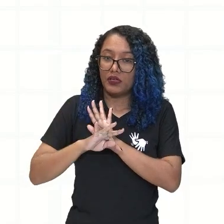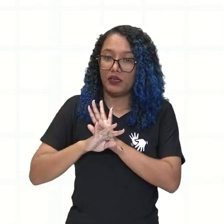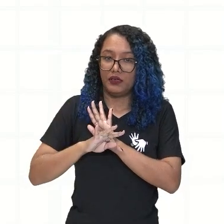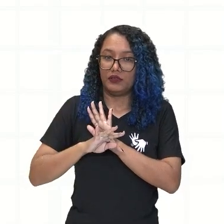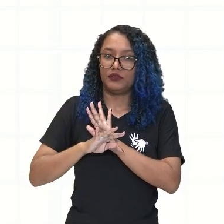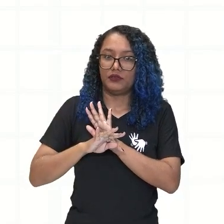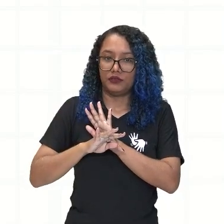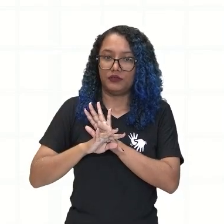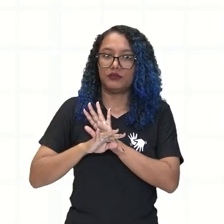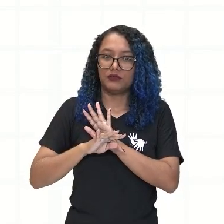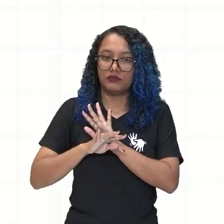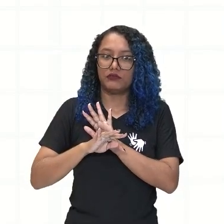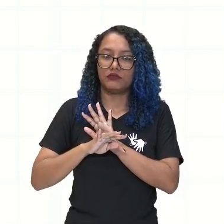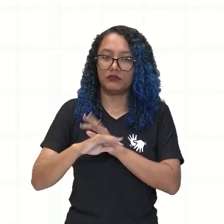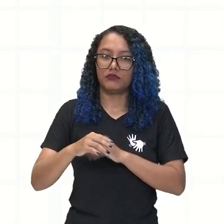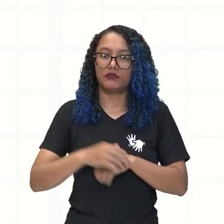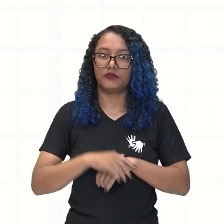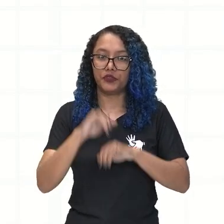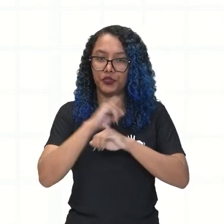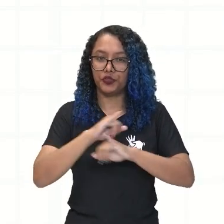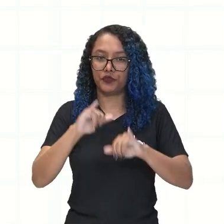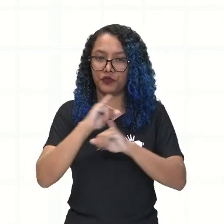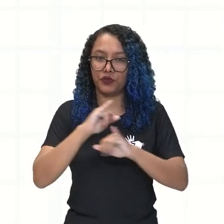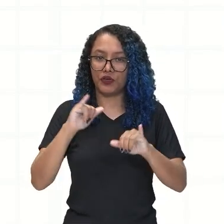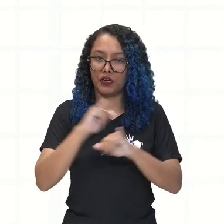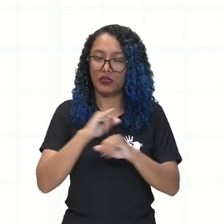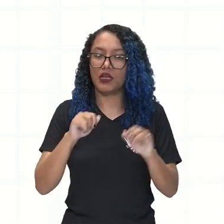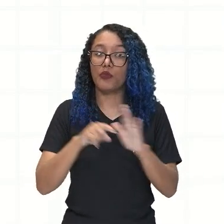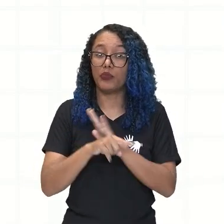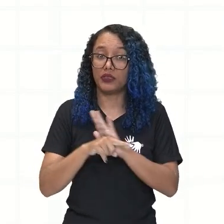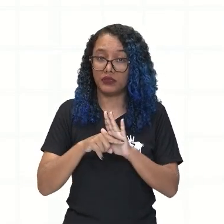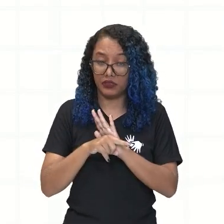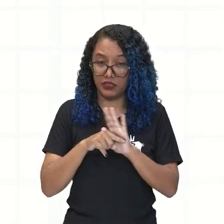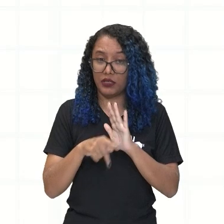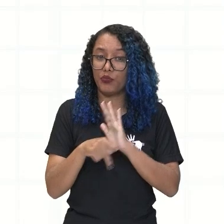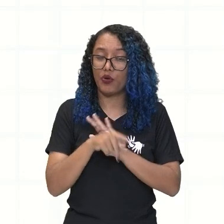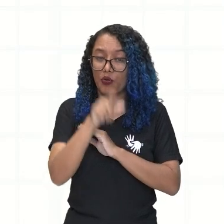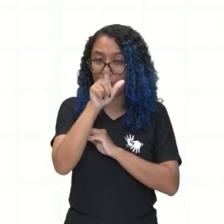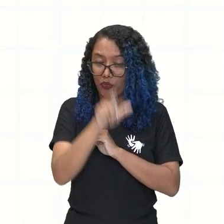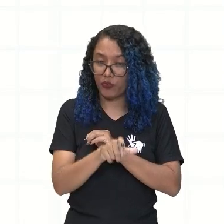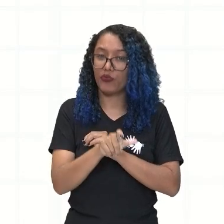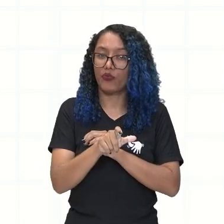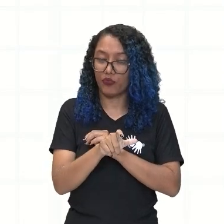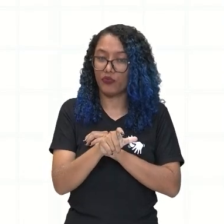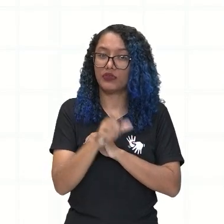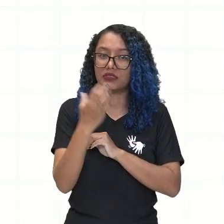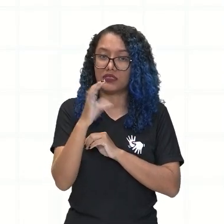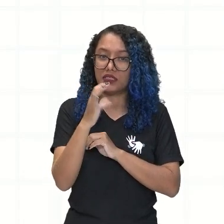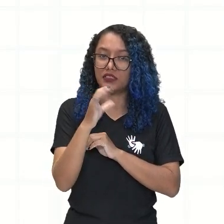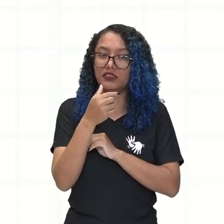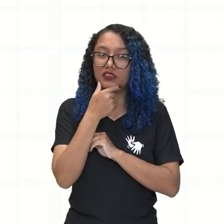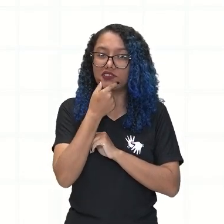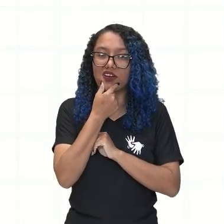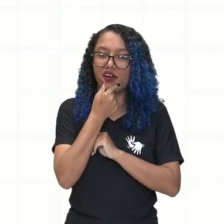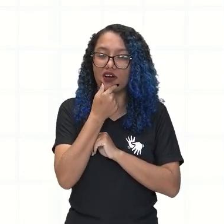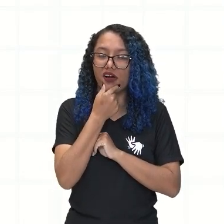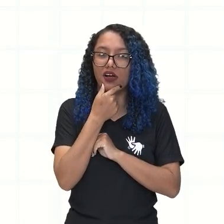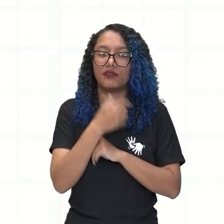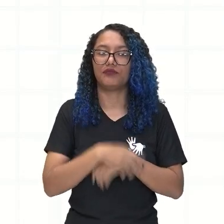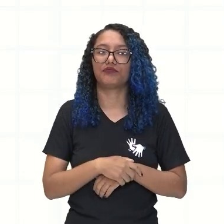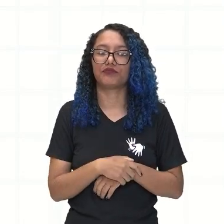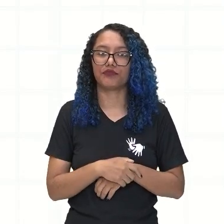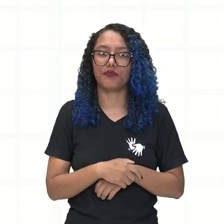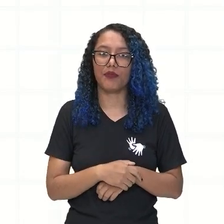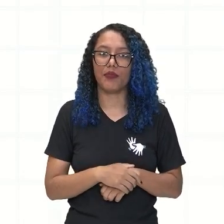divulgação científica, divulgando esse trabalho desse cientista britânico lá, que nasceu em